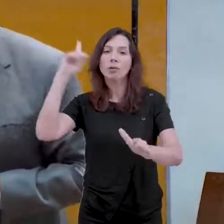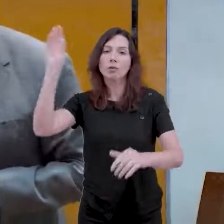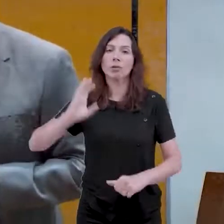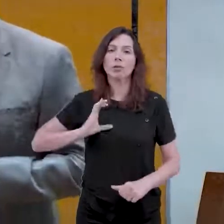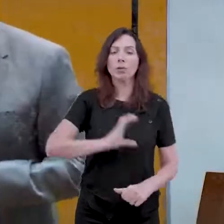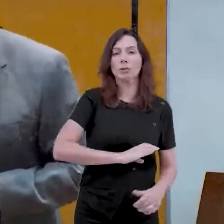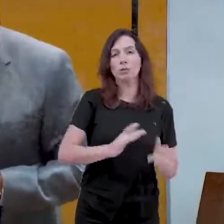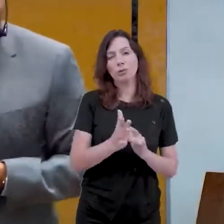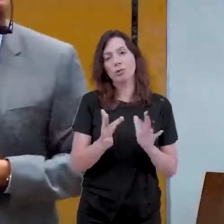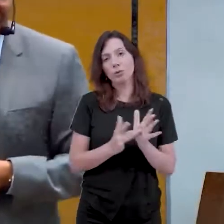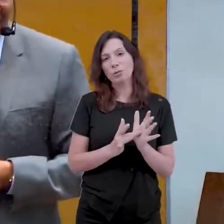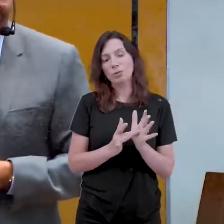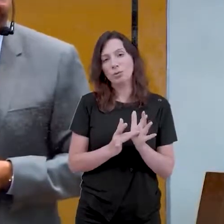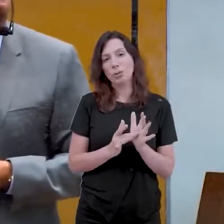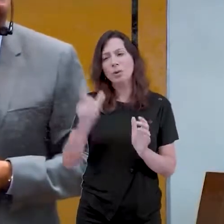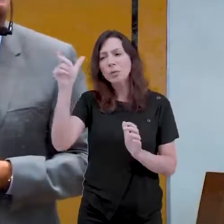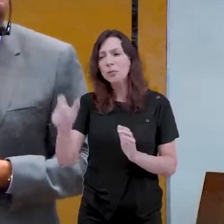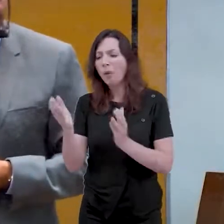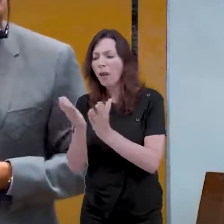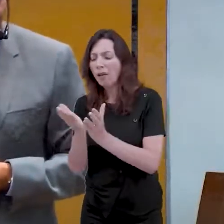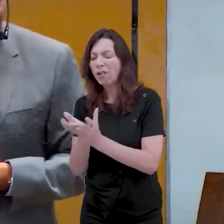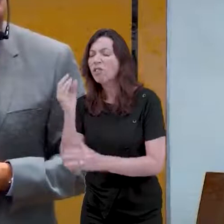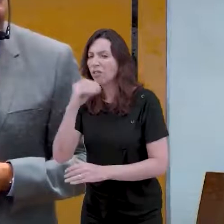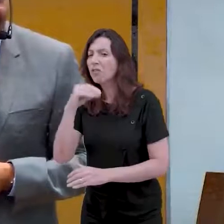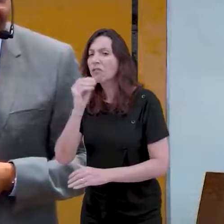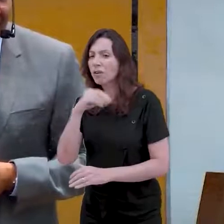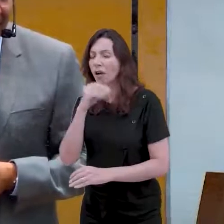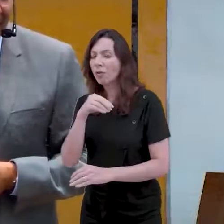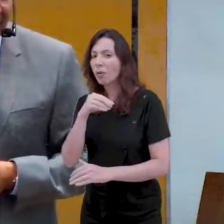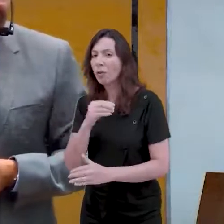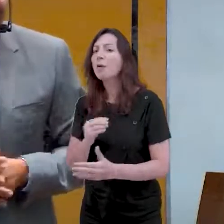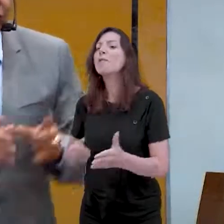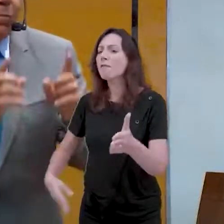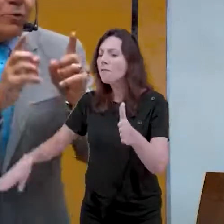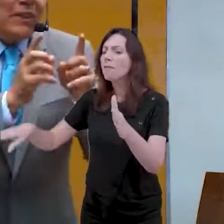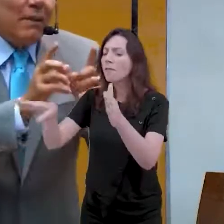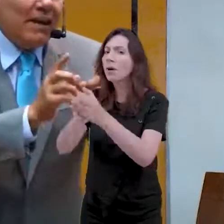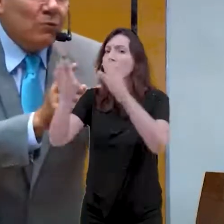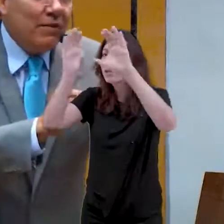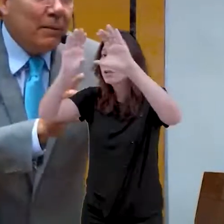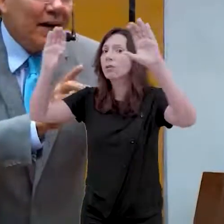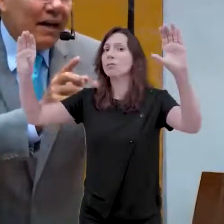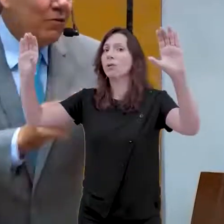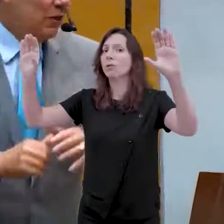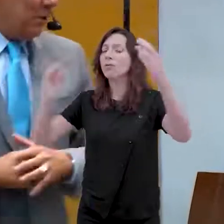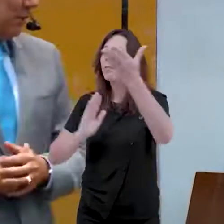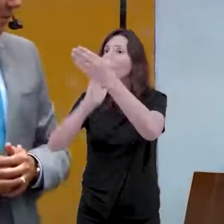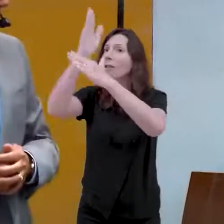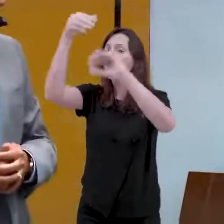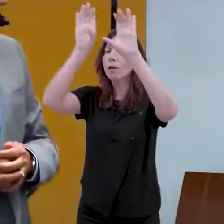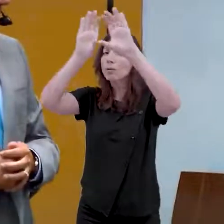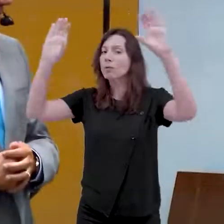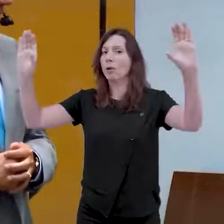em Sião, ninguém vai ficar para trás. Deus não começou a trabalhar na sua vida para largar você no meio